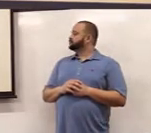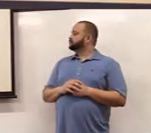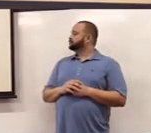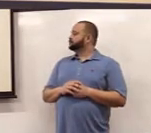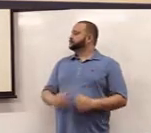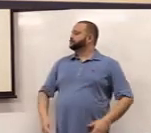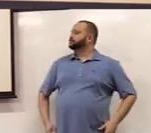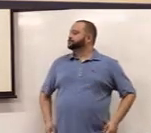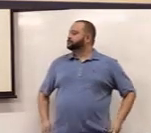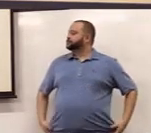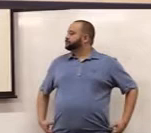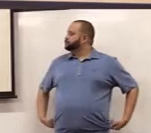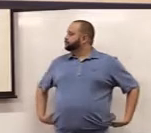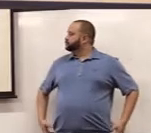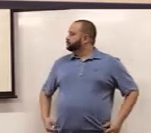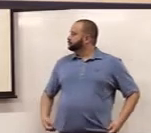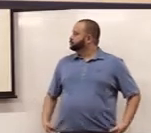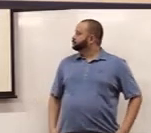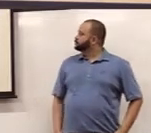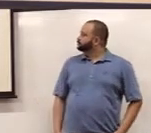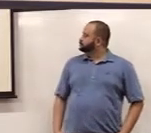A gente vai ouvir.